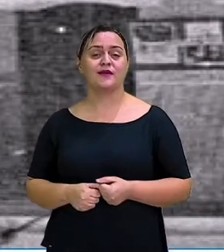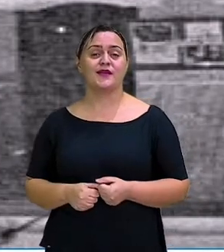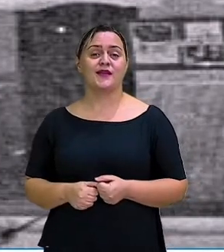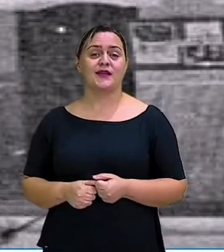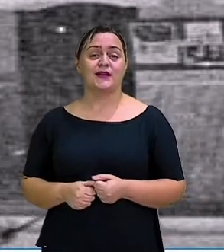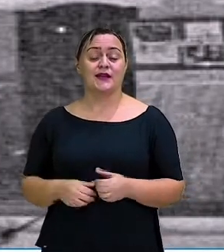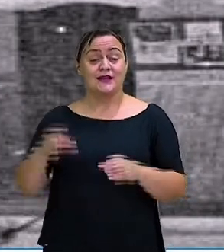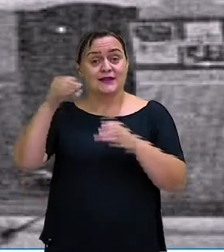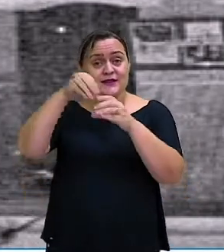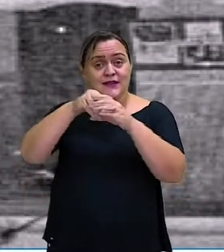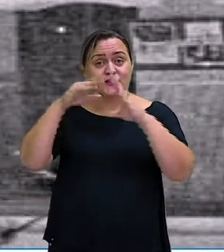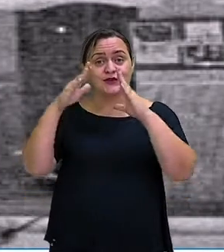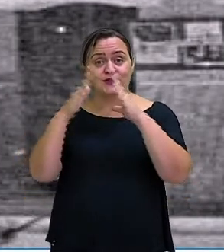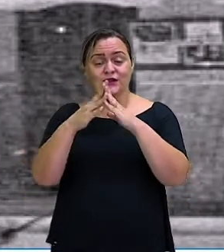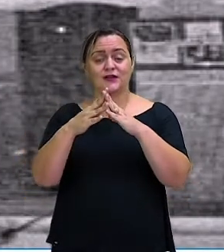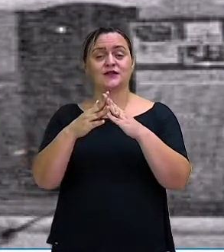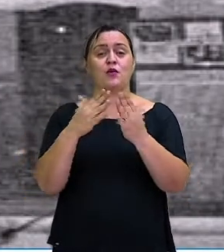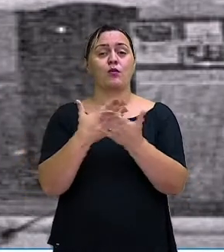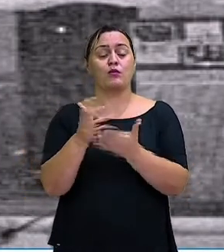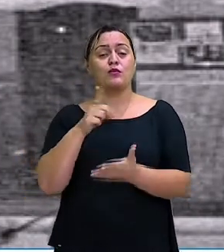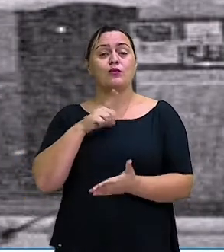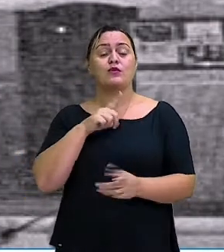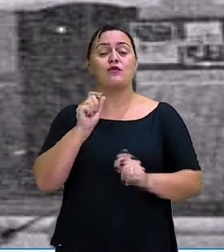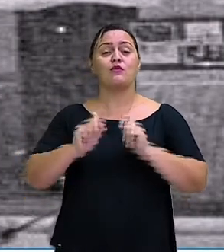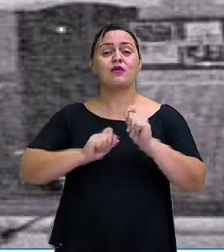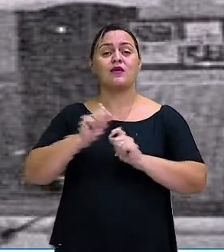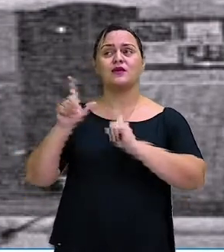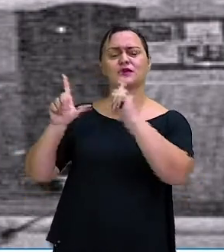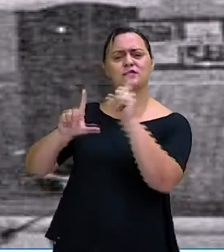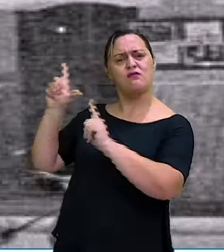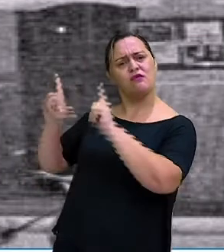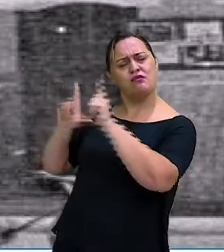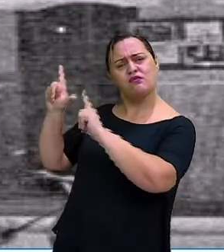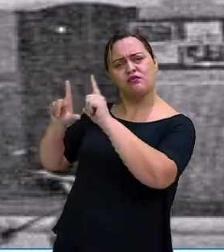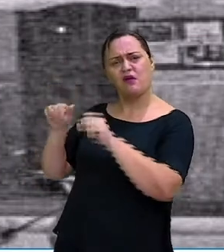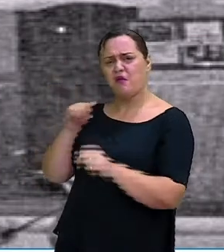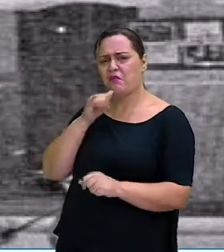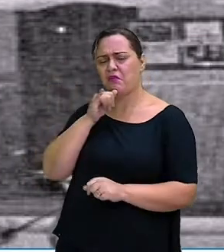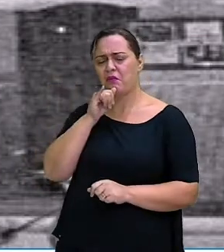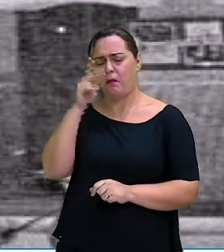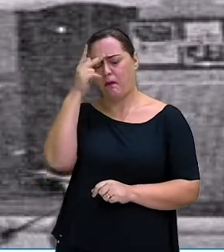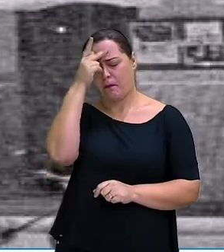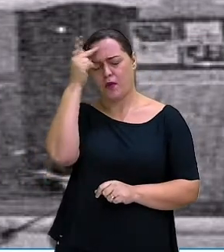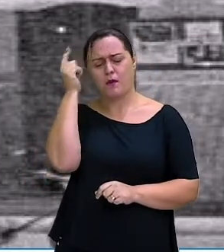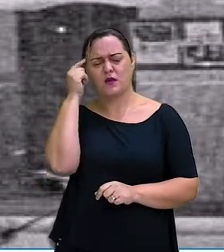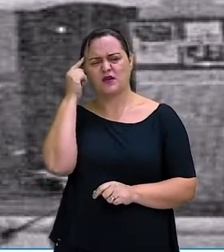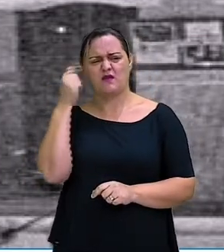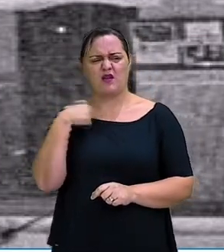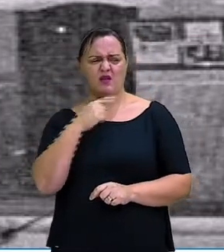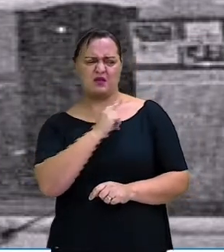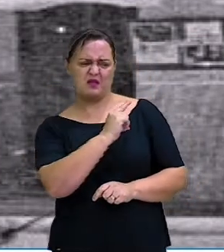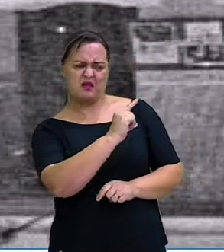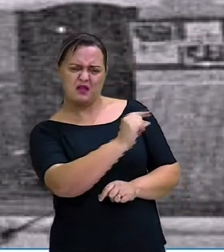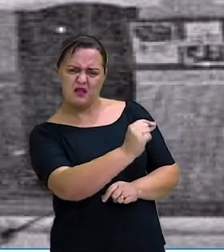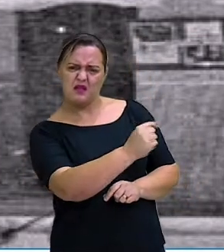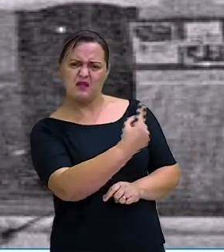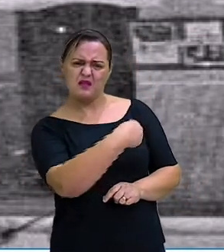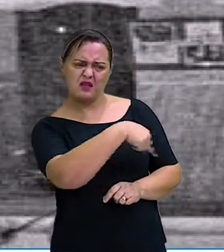em casa, não ia ao cinema, então eu vou ficar de boa aqui assistindo a minha novela. E aí o cinema caiu em